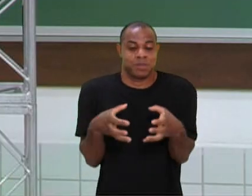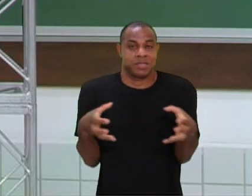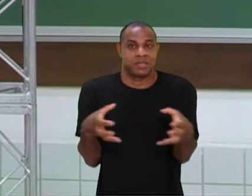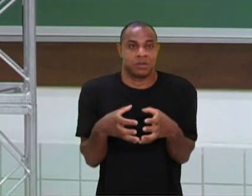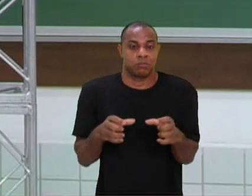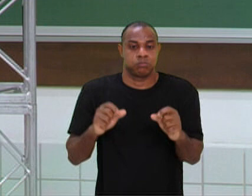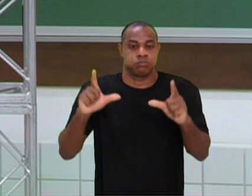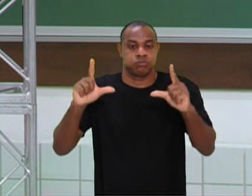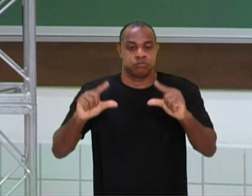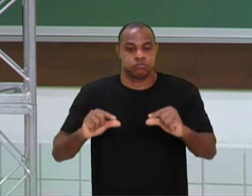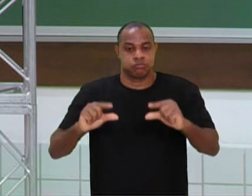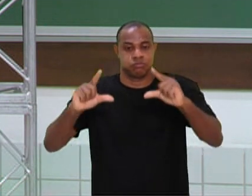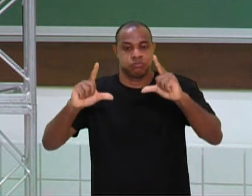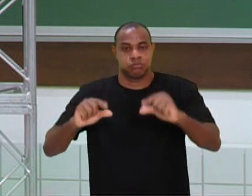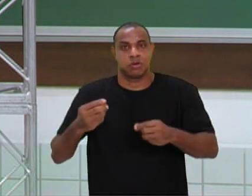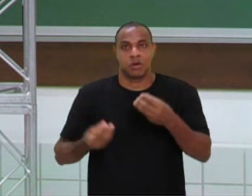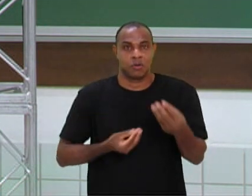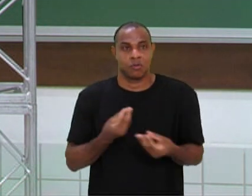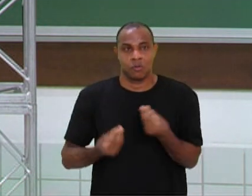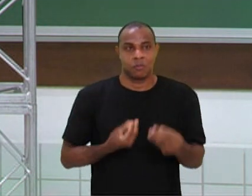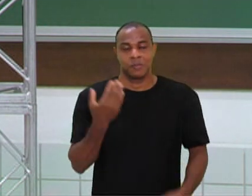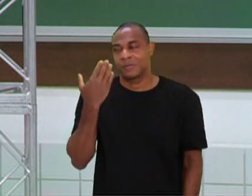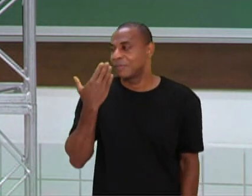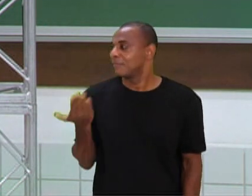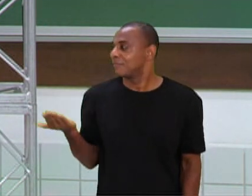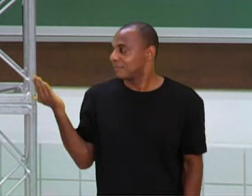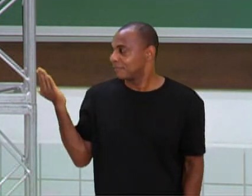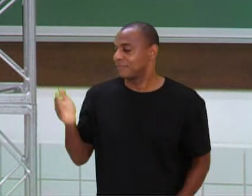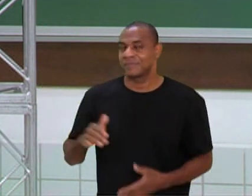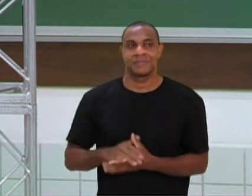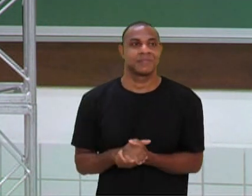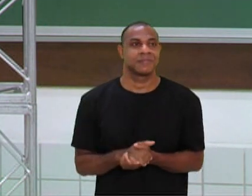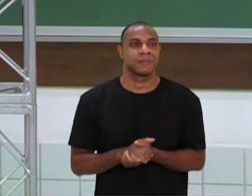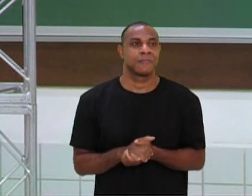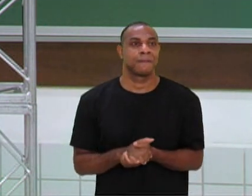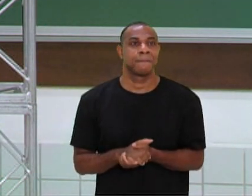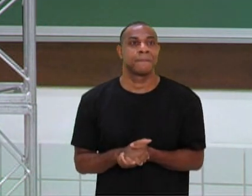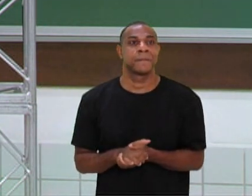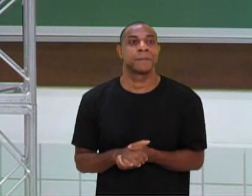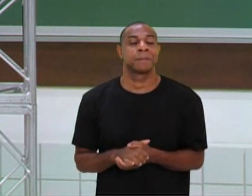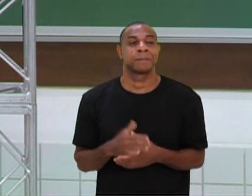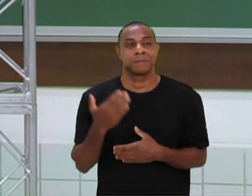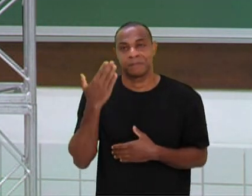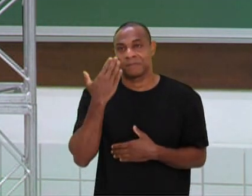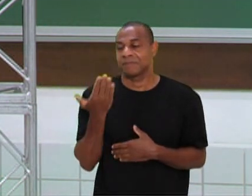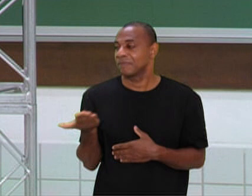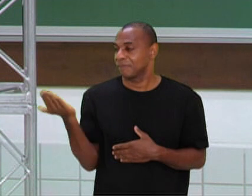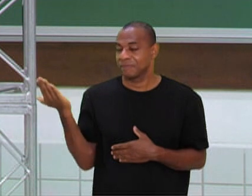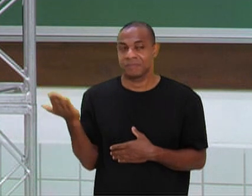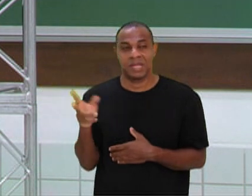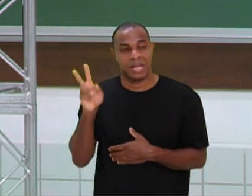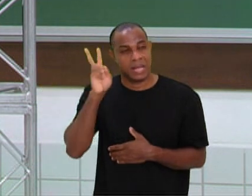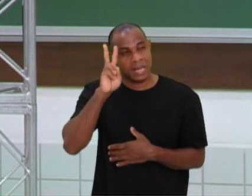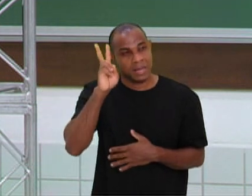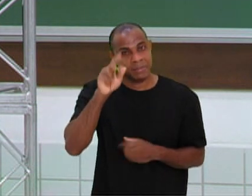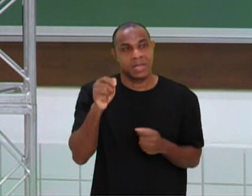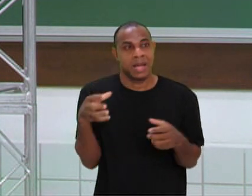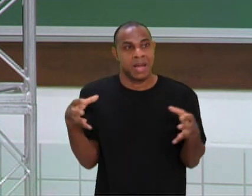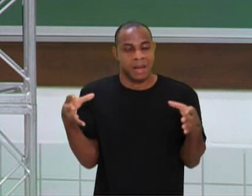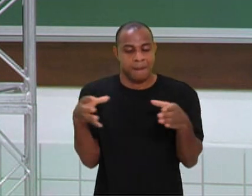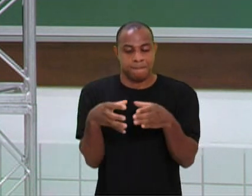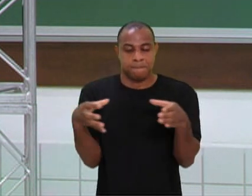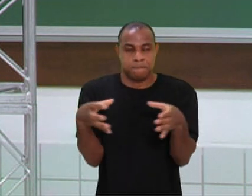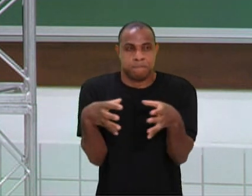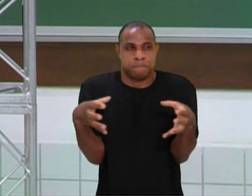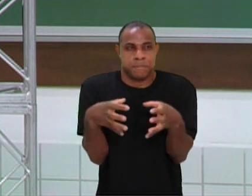B. Meus queridos, isso aqui tem uma pegadinha bem pegada aqui, ó. Pessoal, lembre-se que a pressão